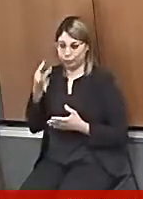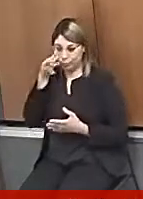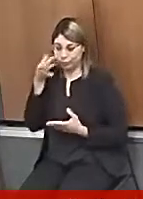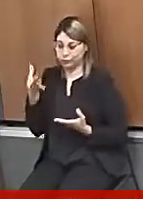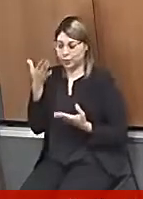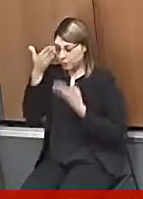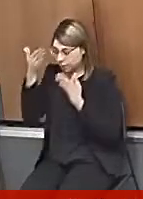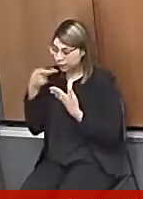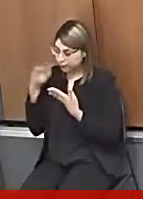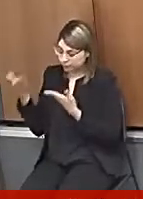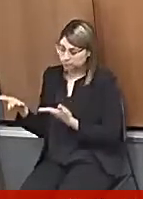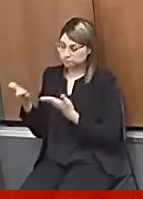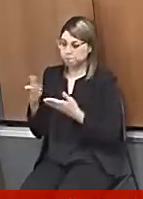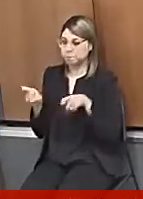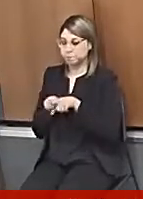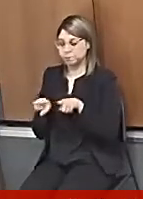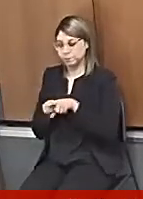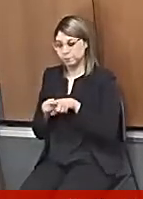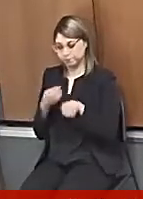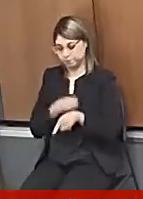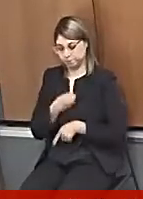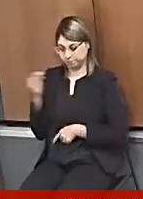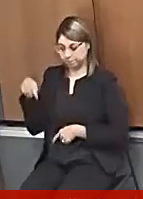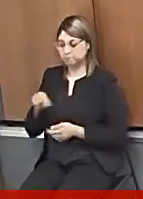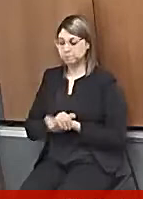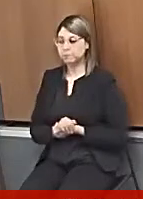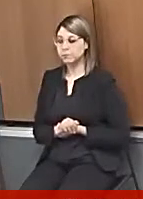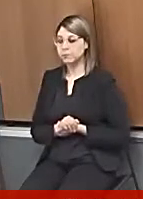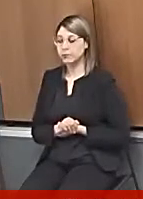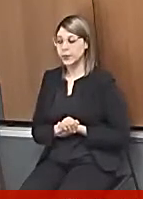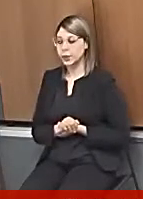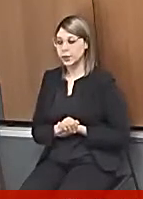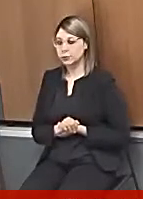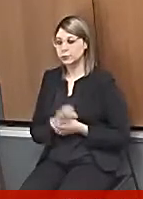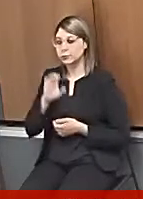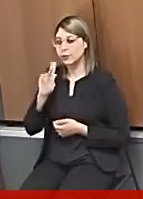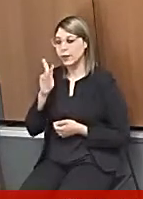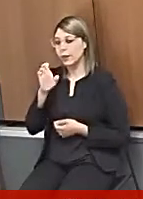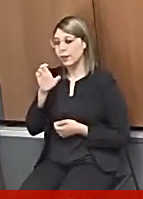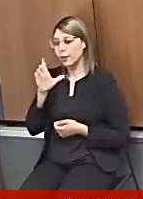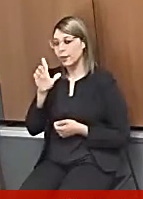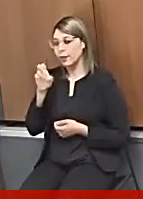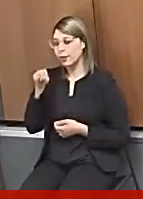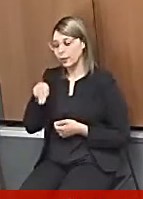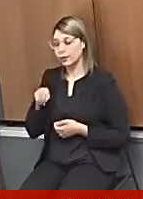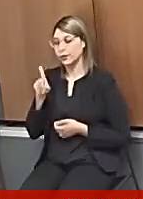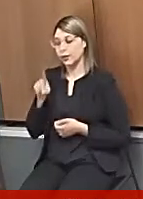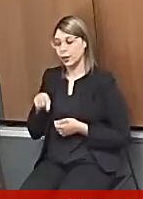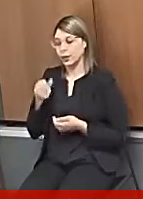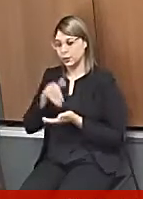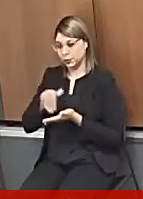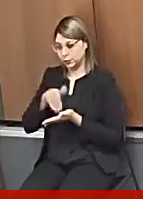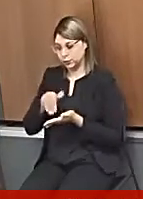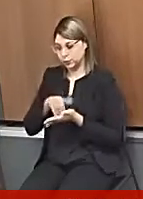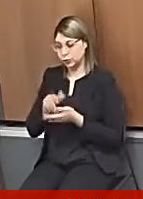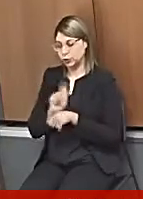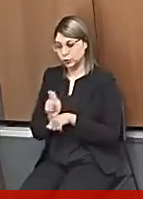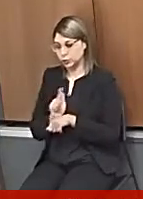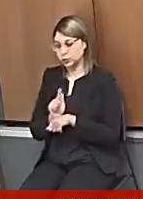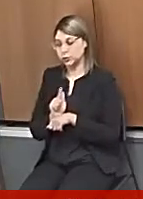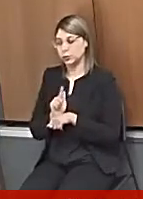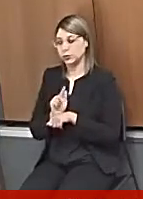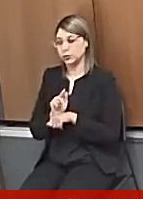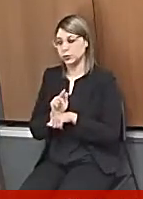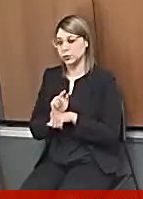obrigado pela fala e pela participação ea helen da da secretaria de gestão de recursos humanos